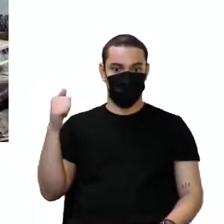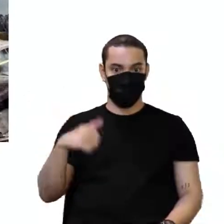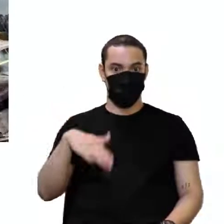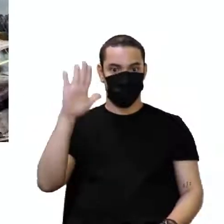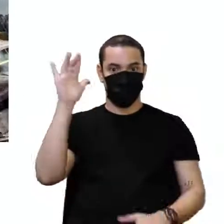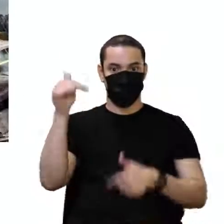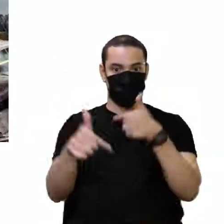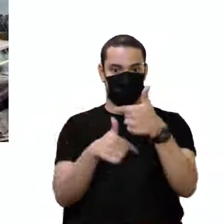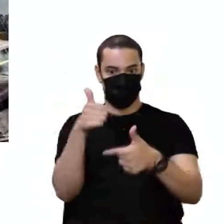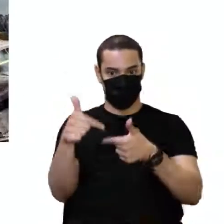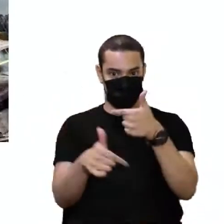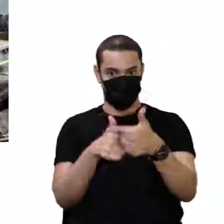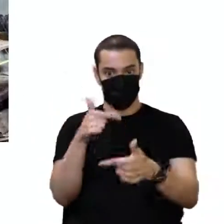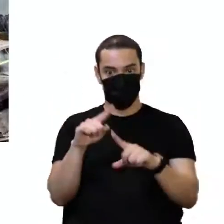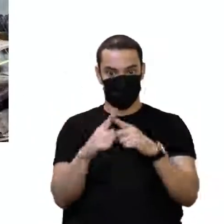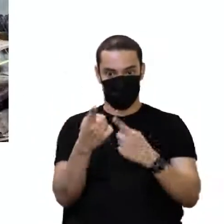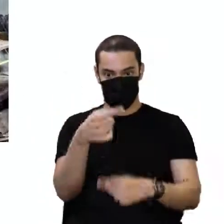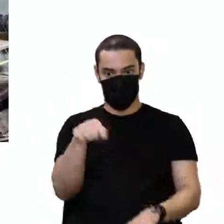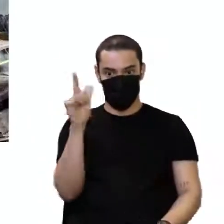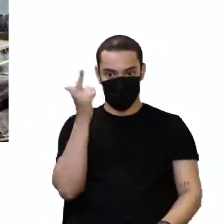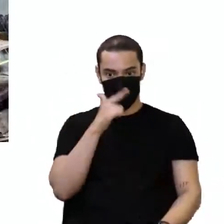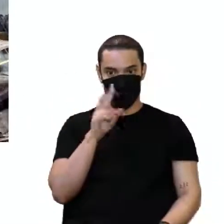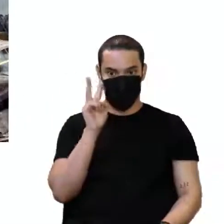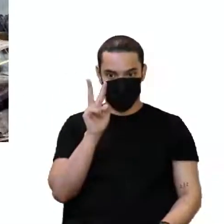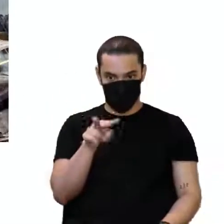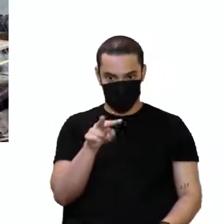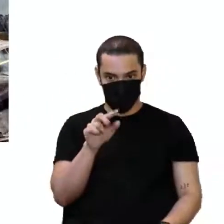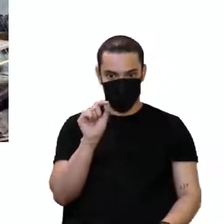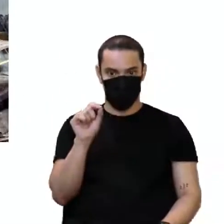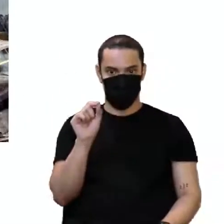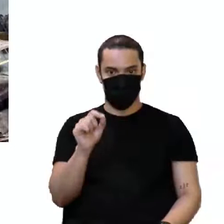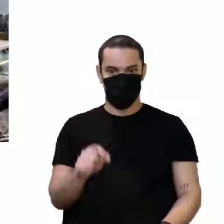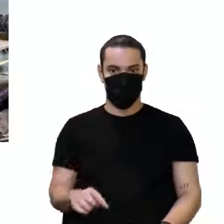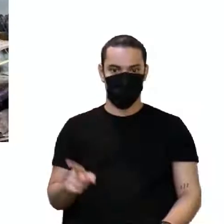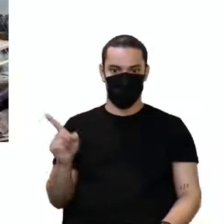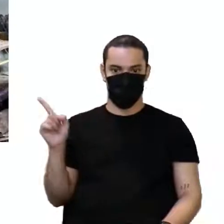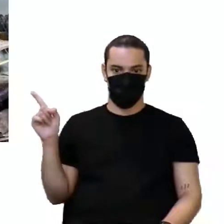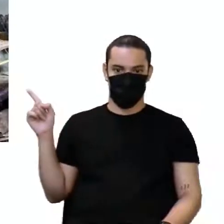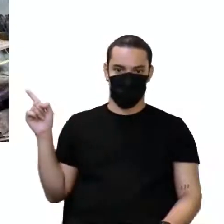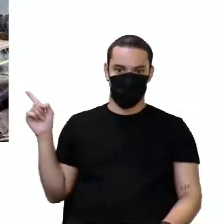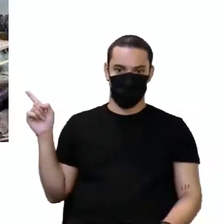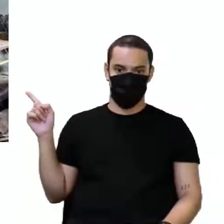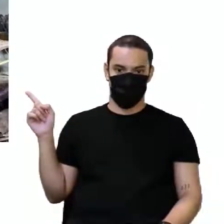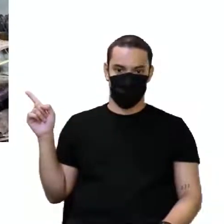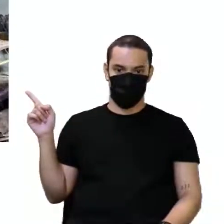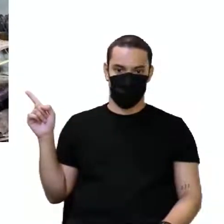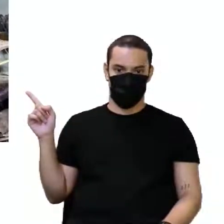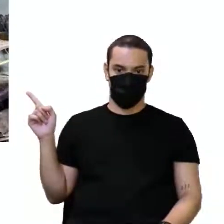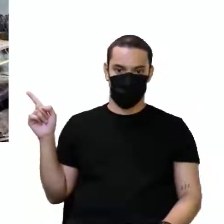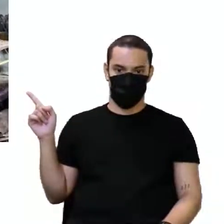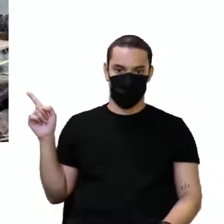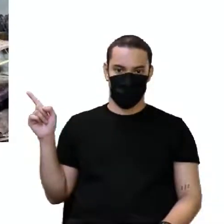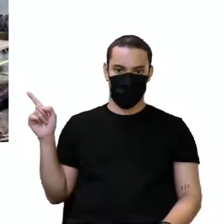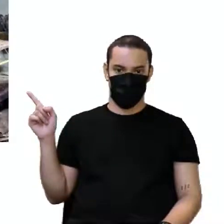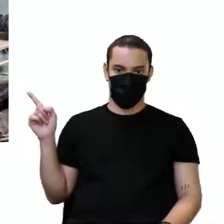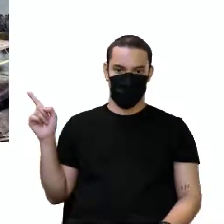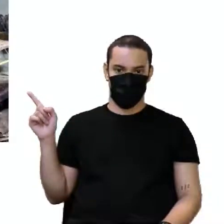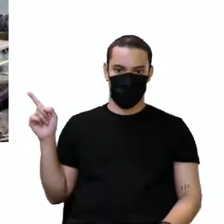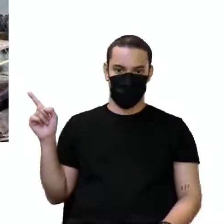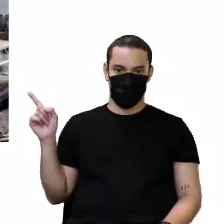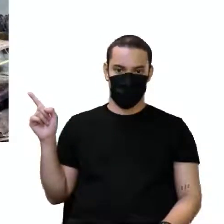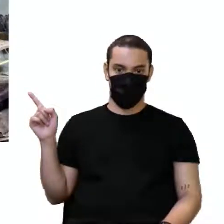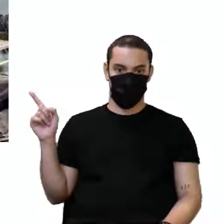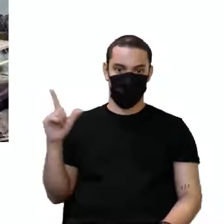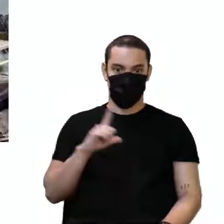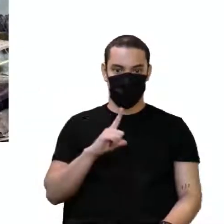de trabalho, mas quem consegue ter uma boa visão, consegue ver muito bem aqui, ó. A garra,